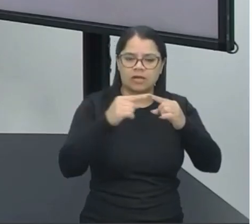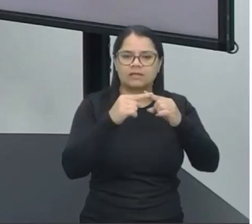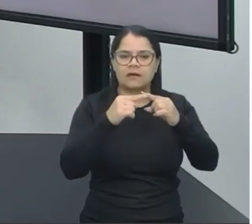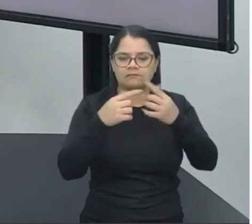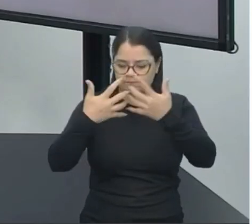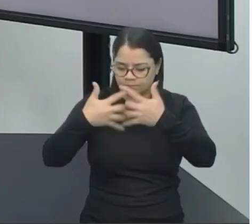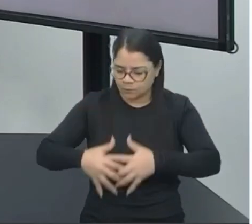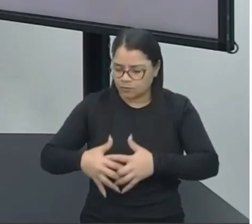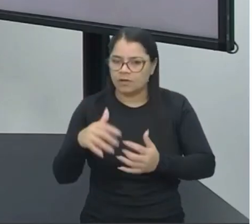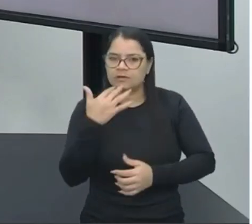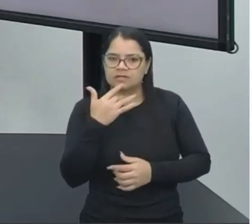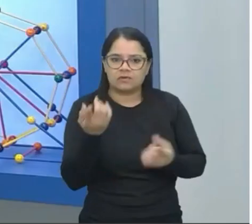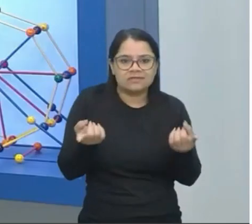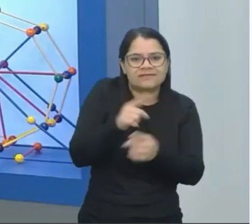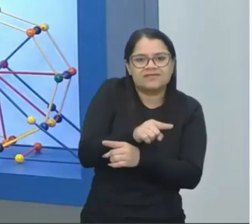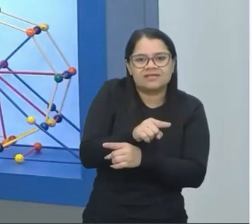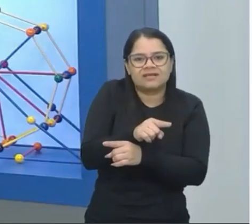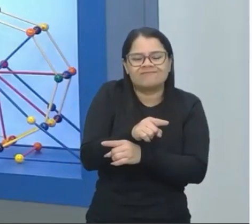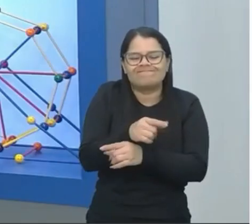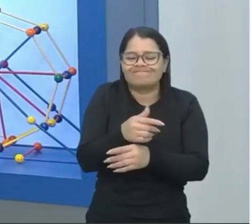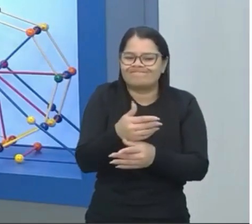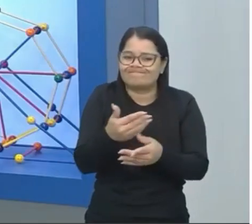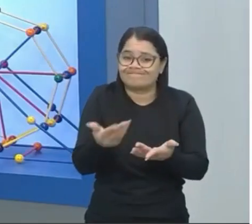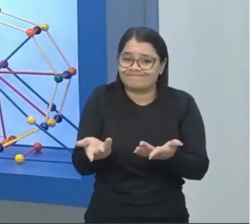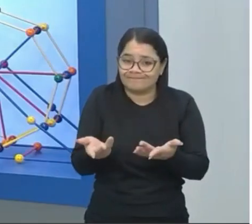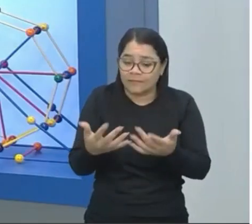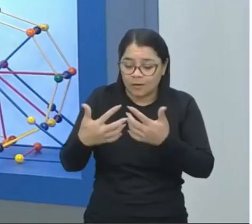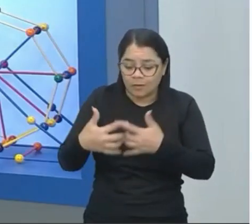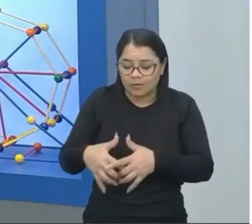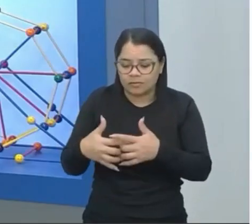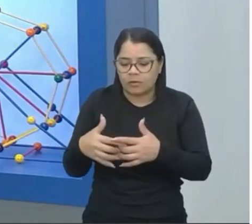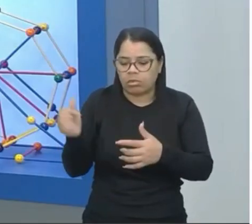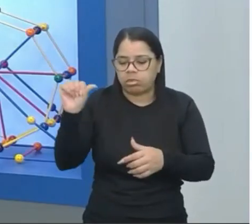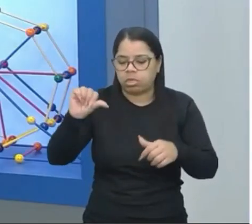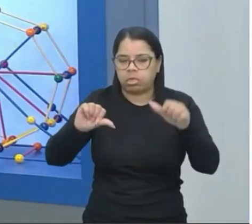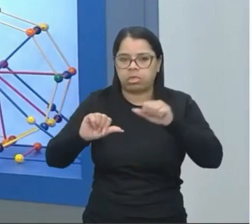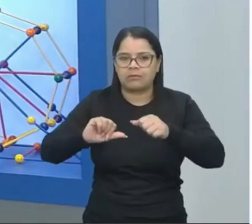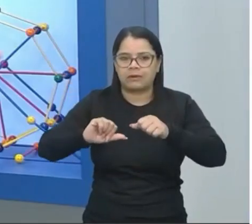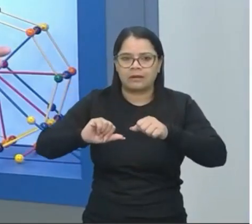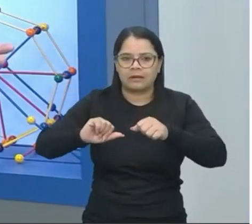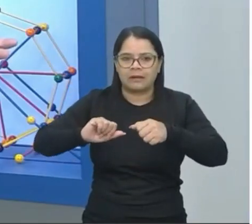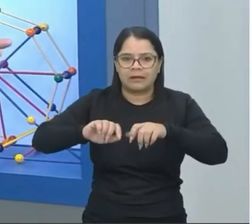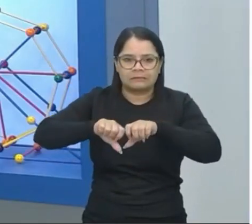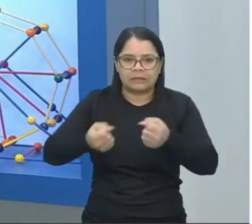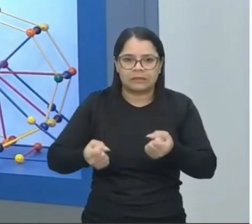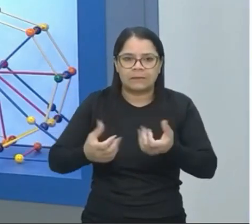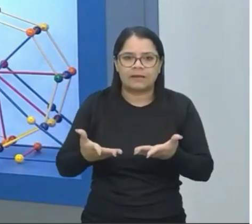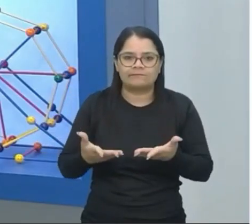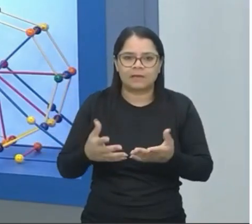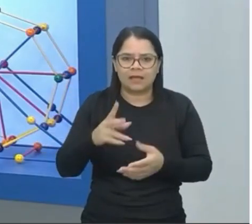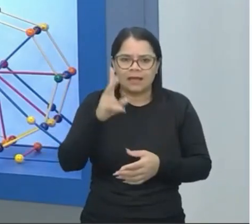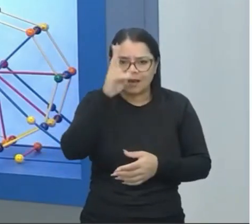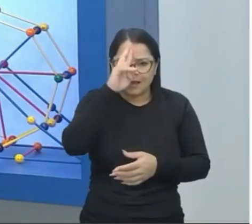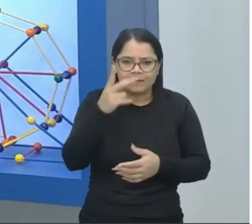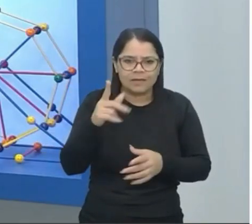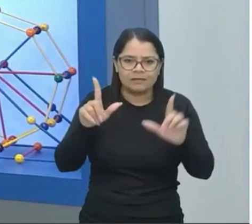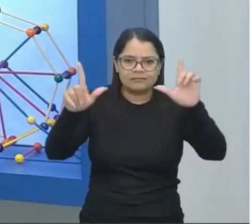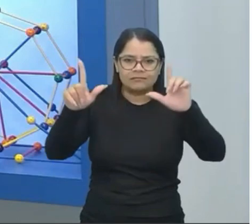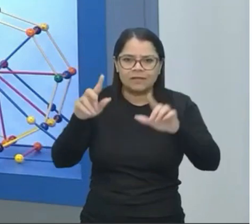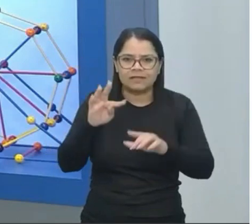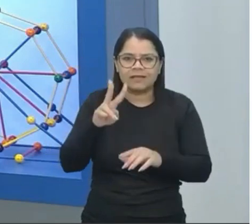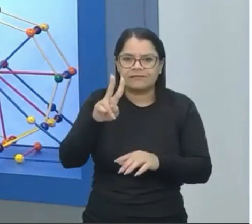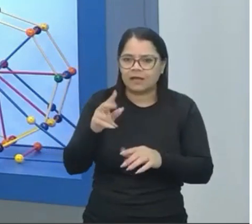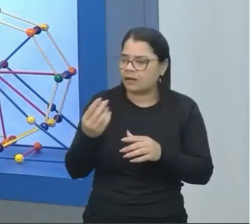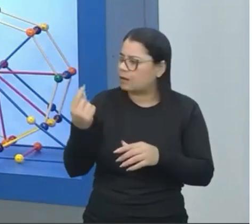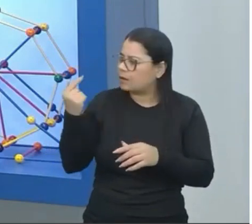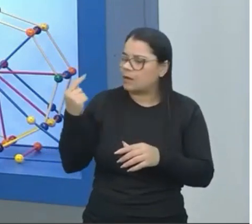servomotor com as cores invertidas nessas pinagens, o servomotor vai estar comprometido, ele vai queimar. Lembra-se na TVs antigas que tinha aqueles cabos de